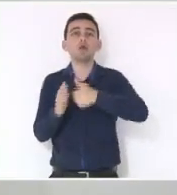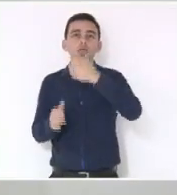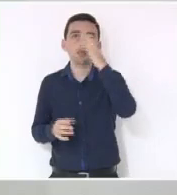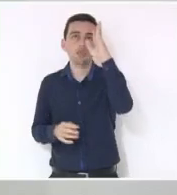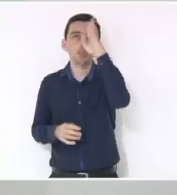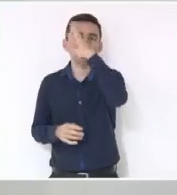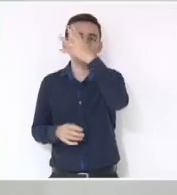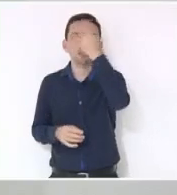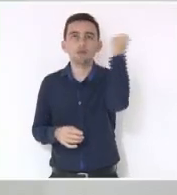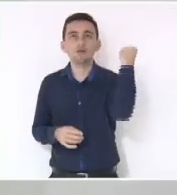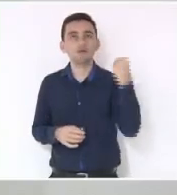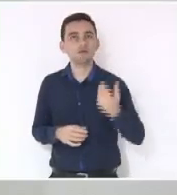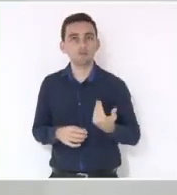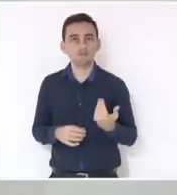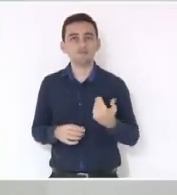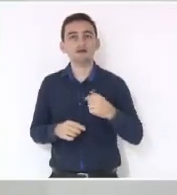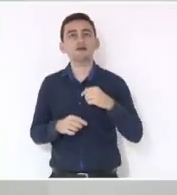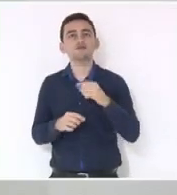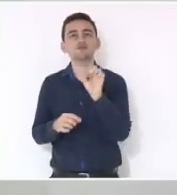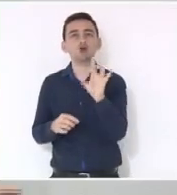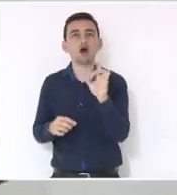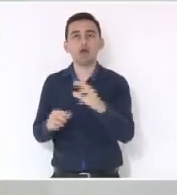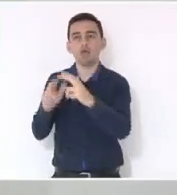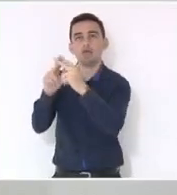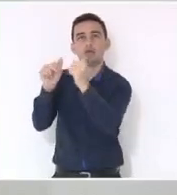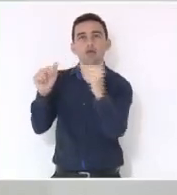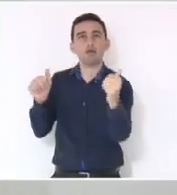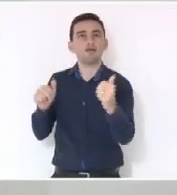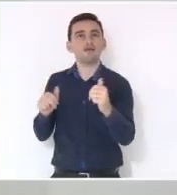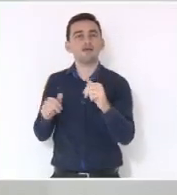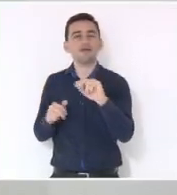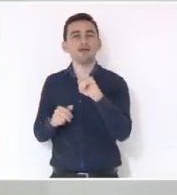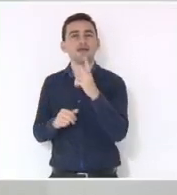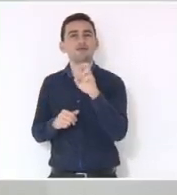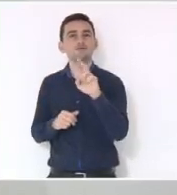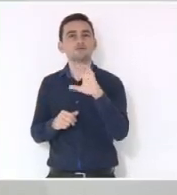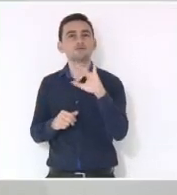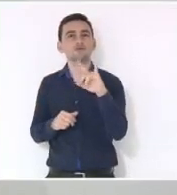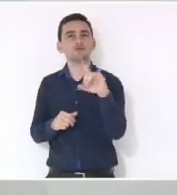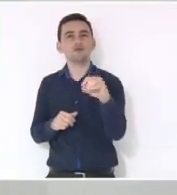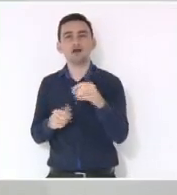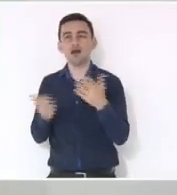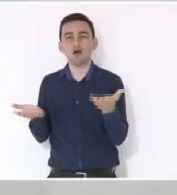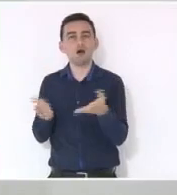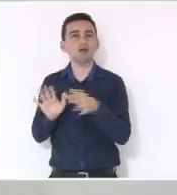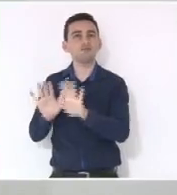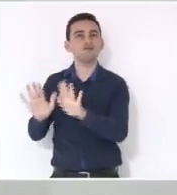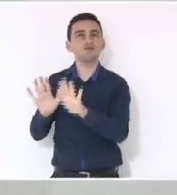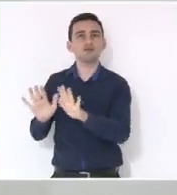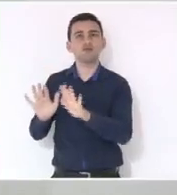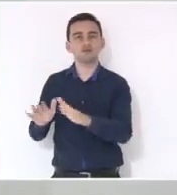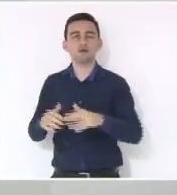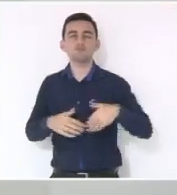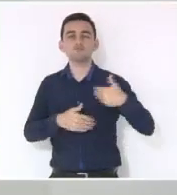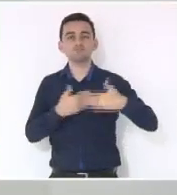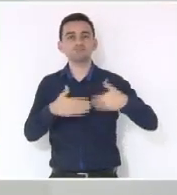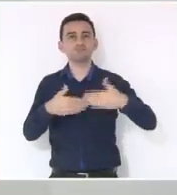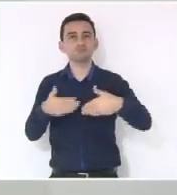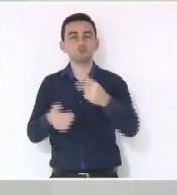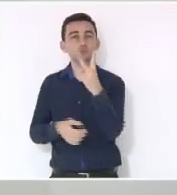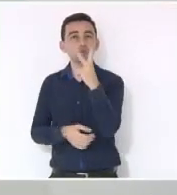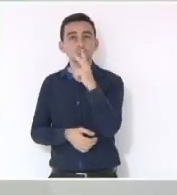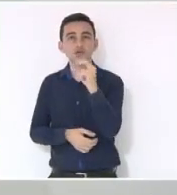tratado da ponte Ercílio Luz, que, do jeito que está, mesmo com esses mais de 200